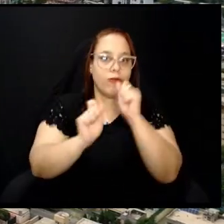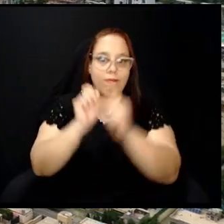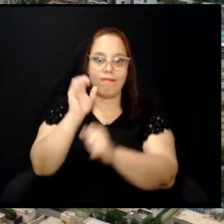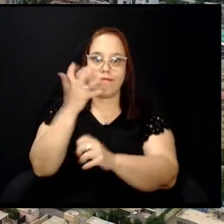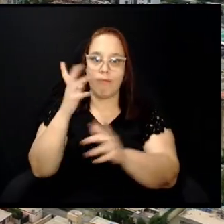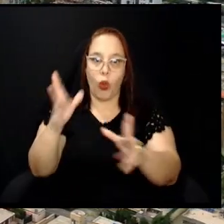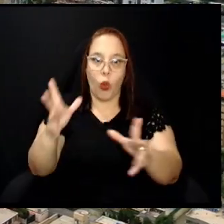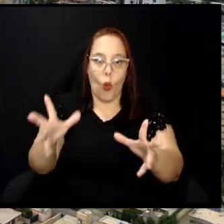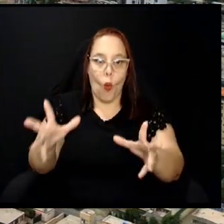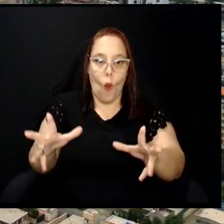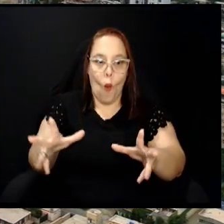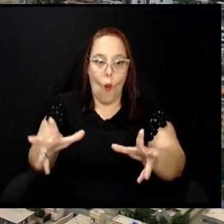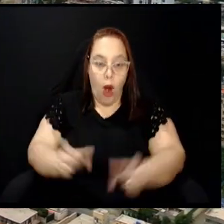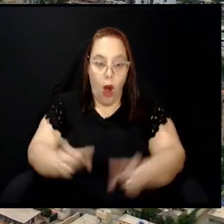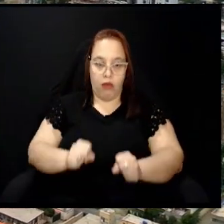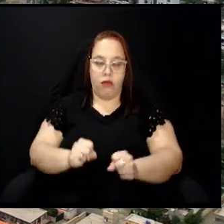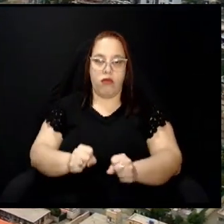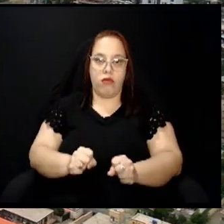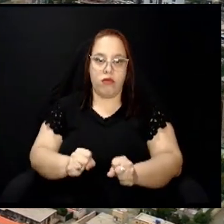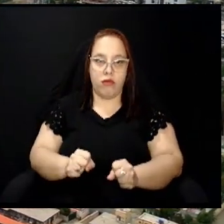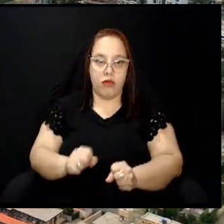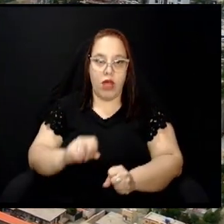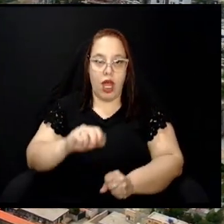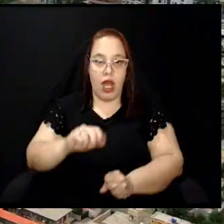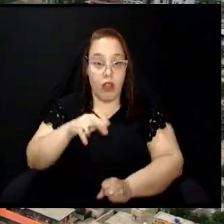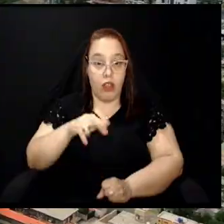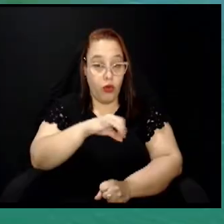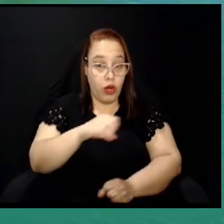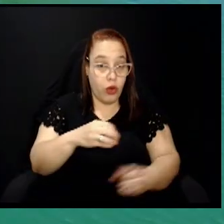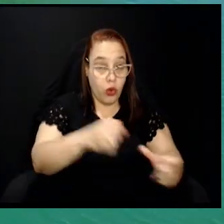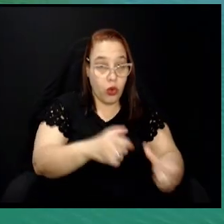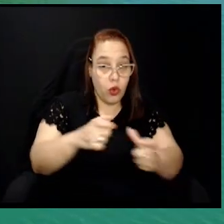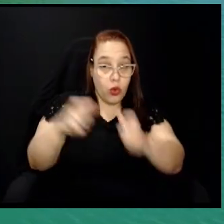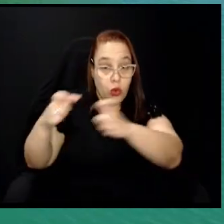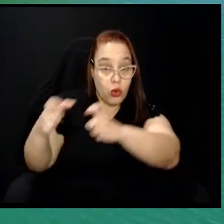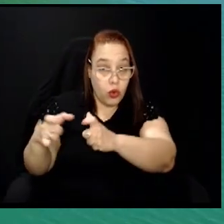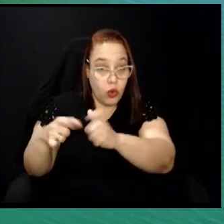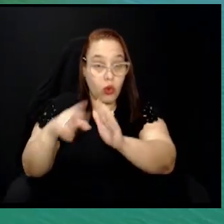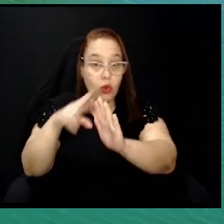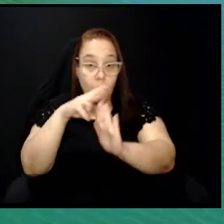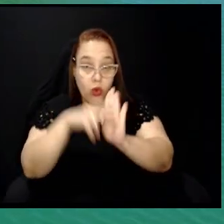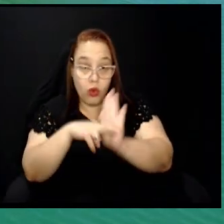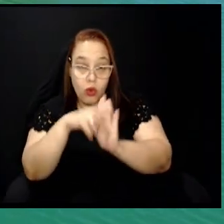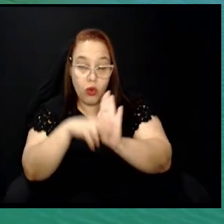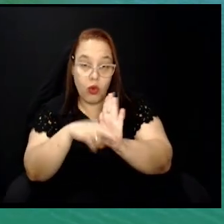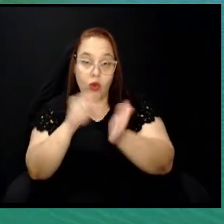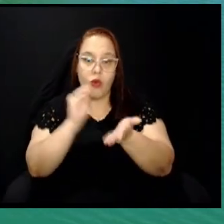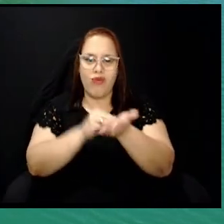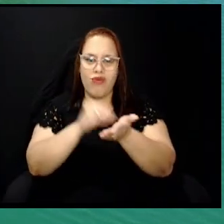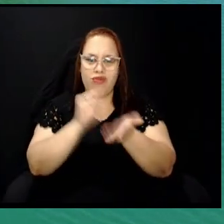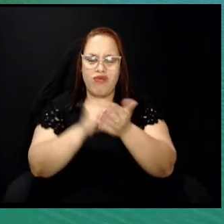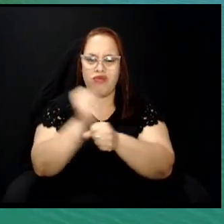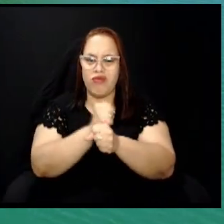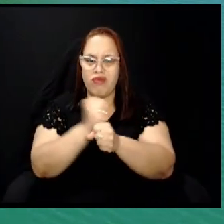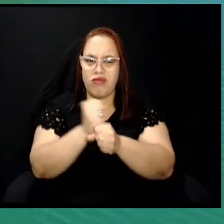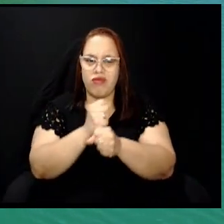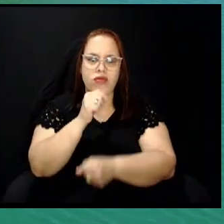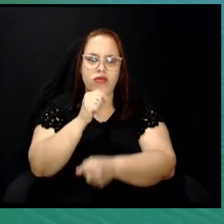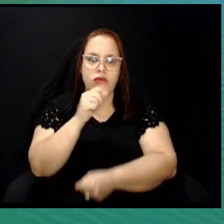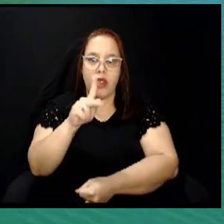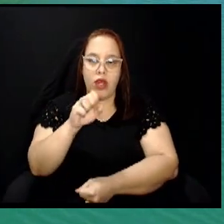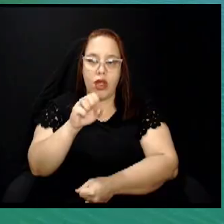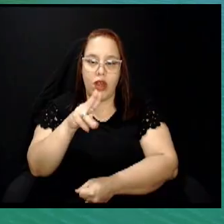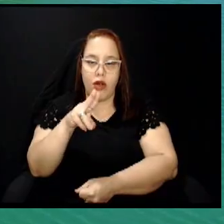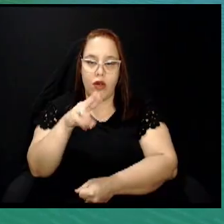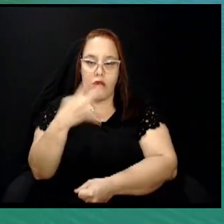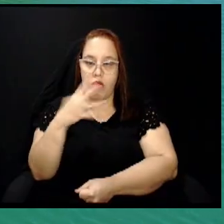uma drenagem excessiva dos aquíferos locais. Segundo o relatório, o déficit anual de água em Cabul é